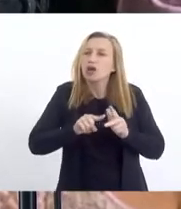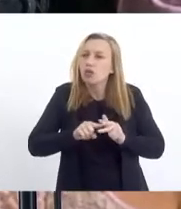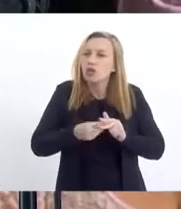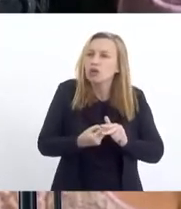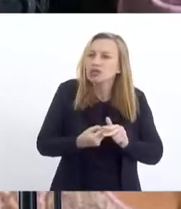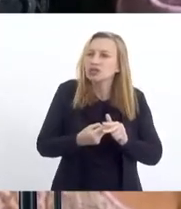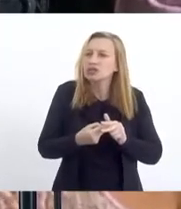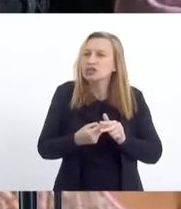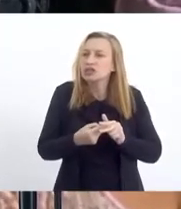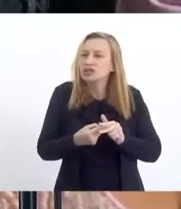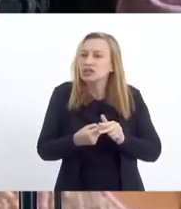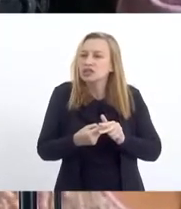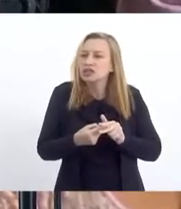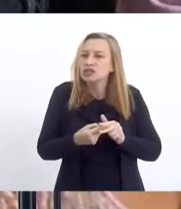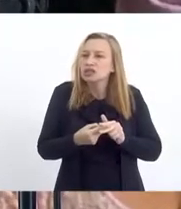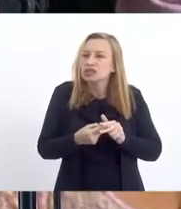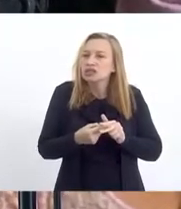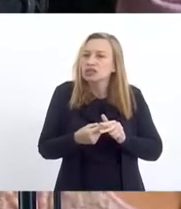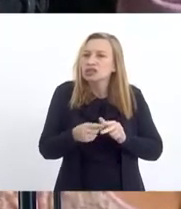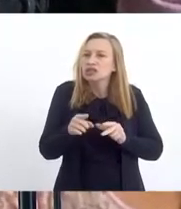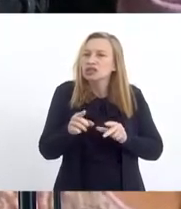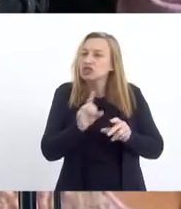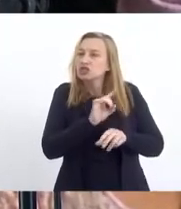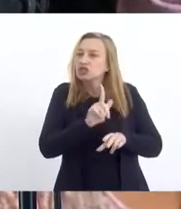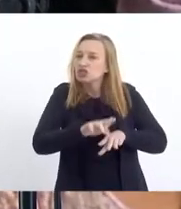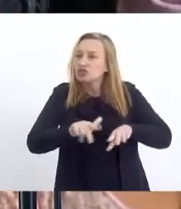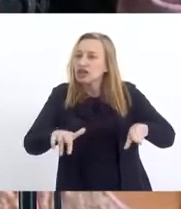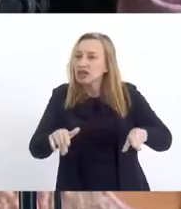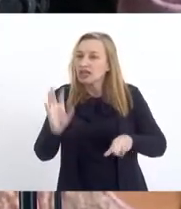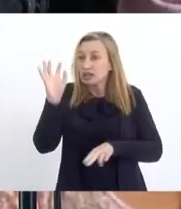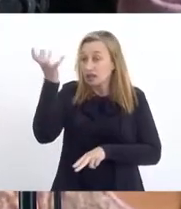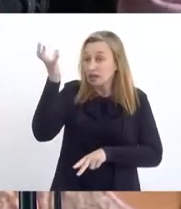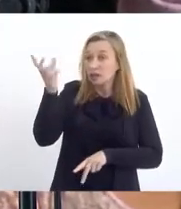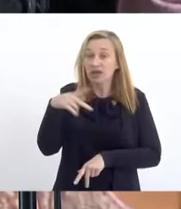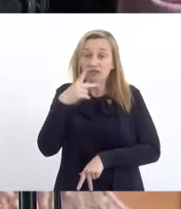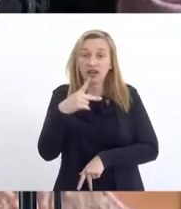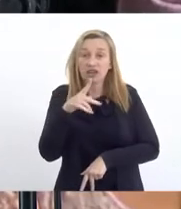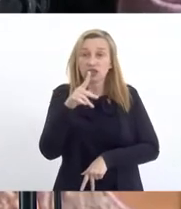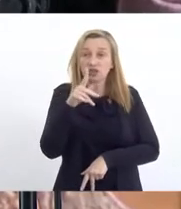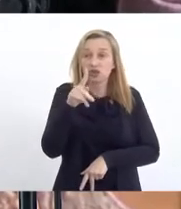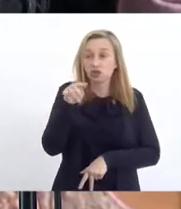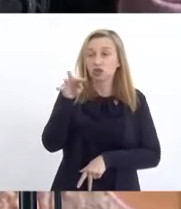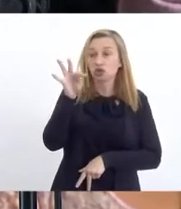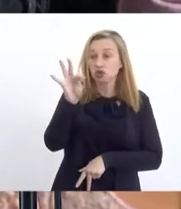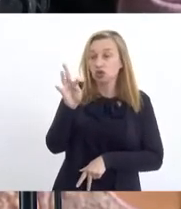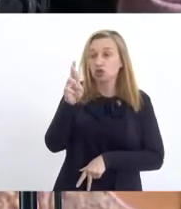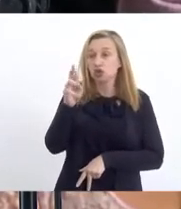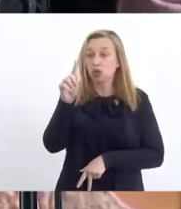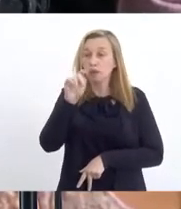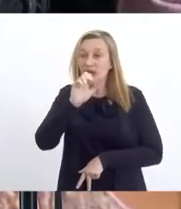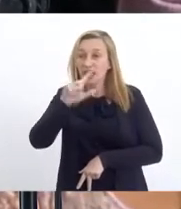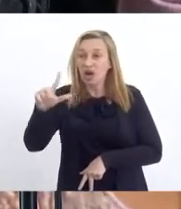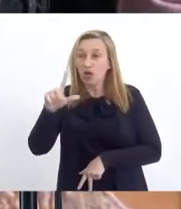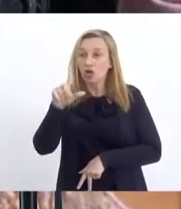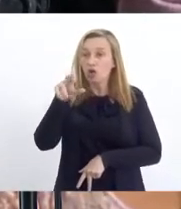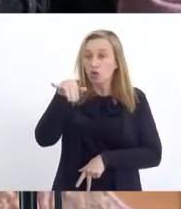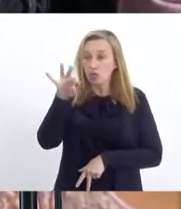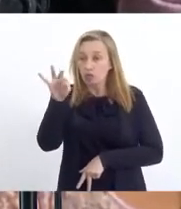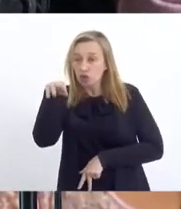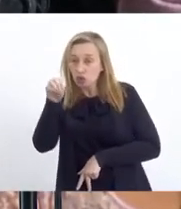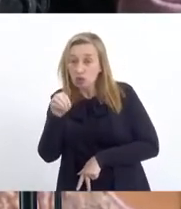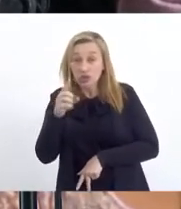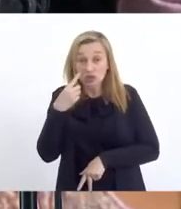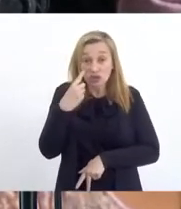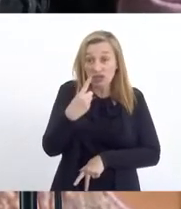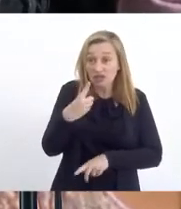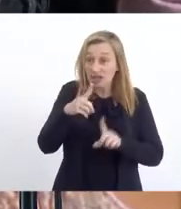da classificação climática da nossa região, porque ela é classificada como tropical úmido, mas quando você vai olhar a estatística, o índice